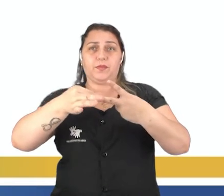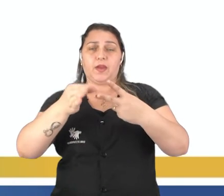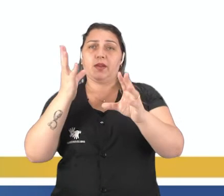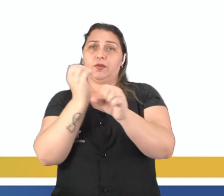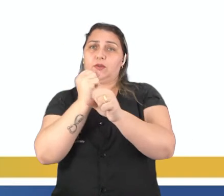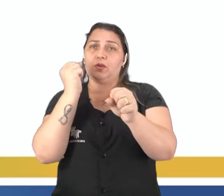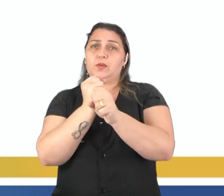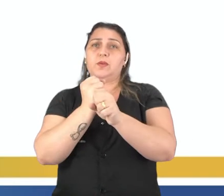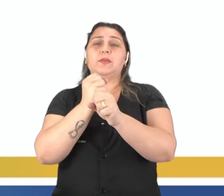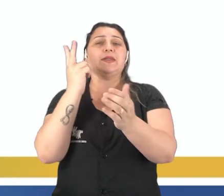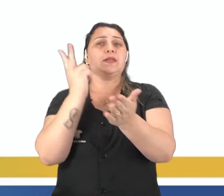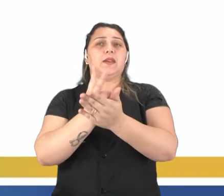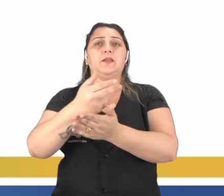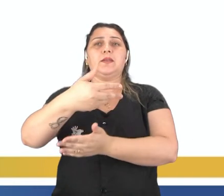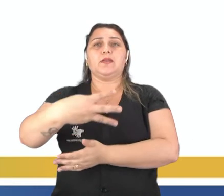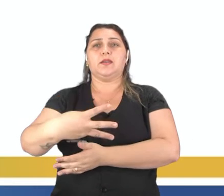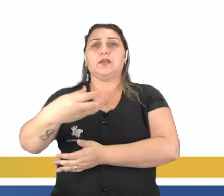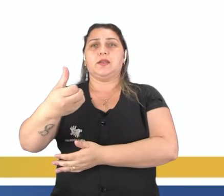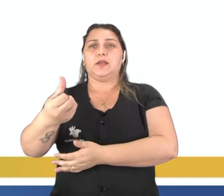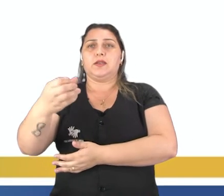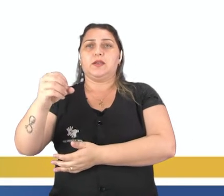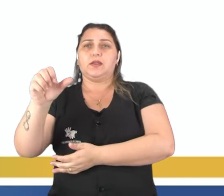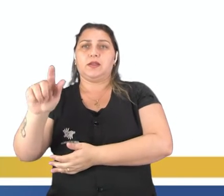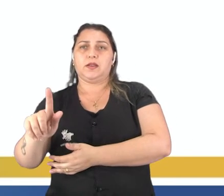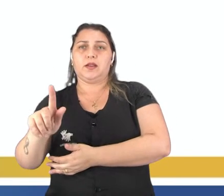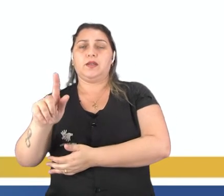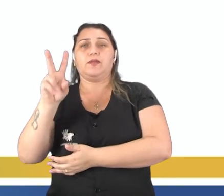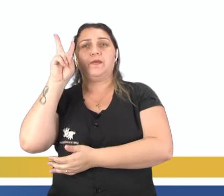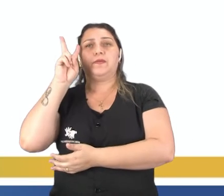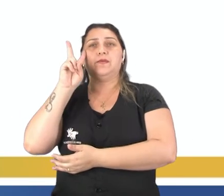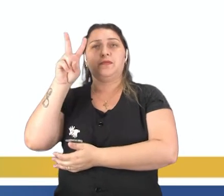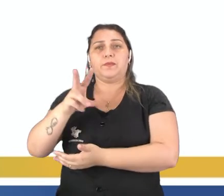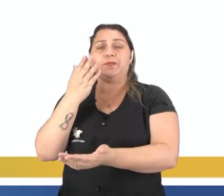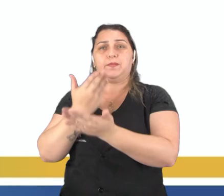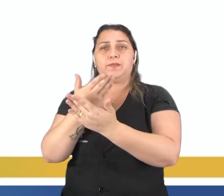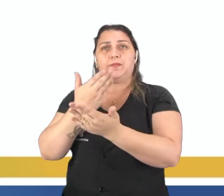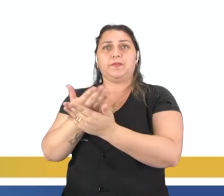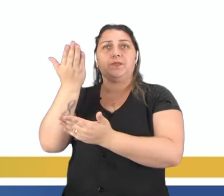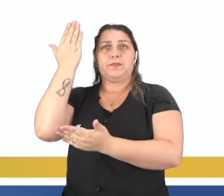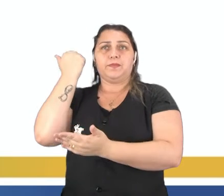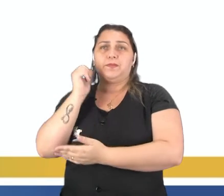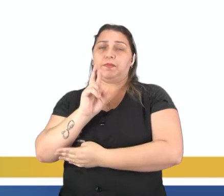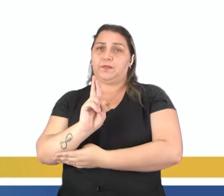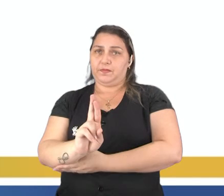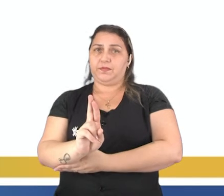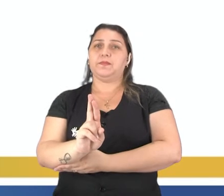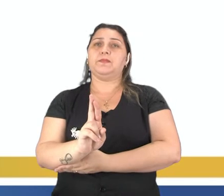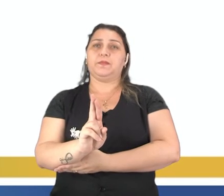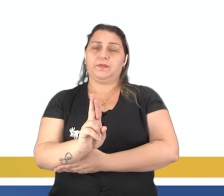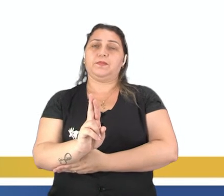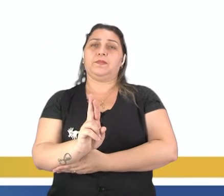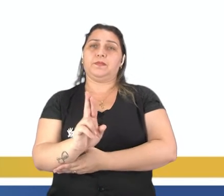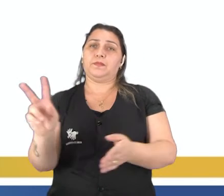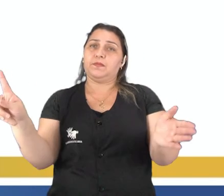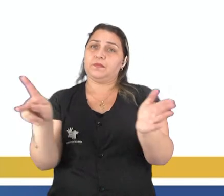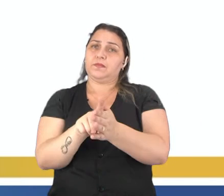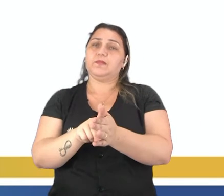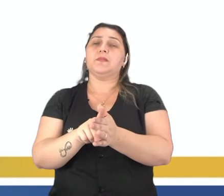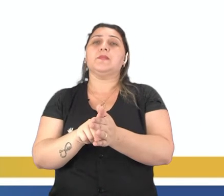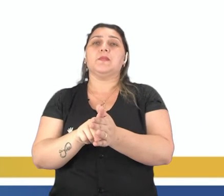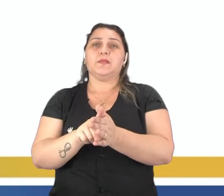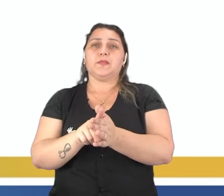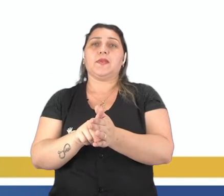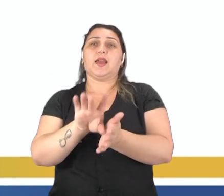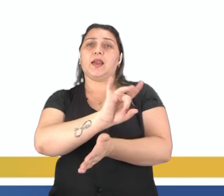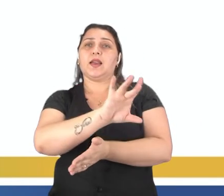sempre 360 graus. Lembram que a gente viu isso na nossa aula passada? Então, esse resultado é decorrente especialmente do fato